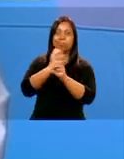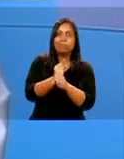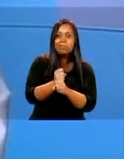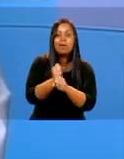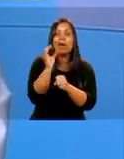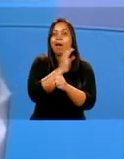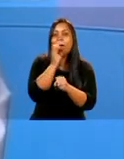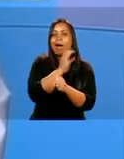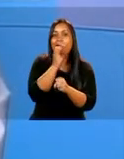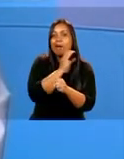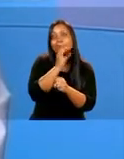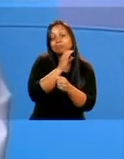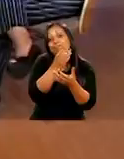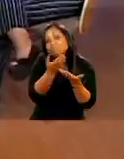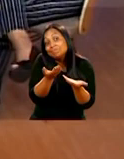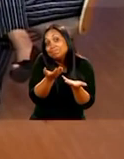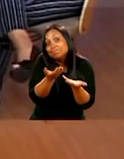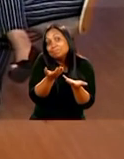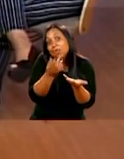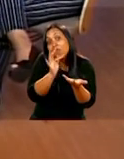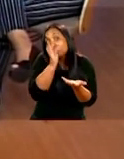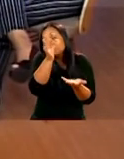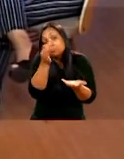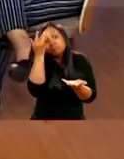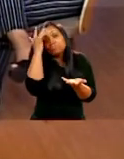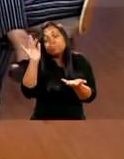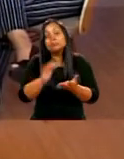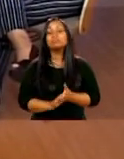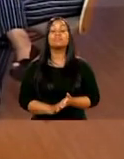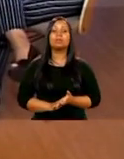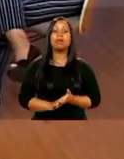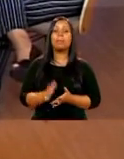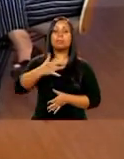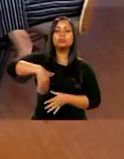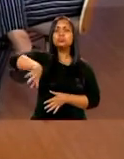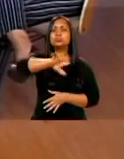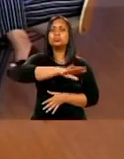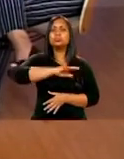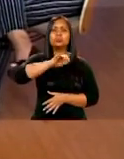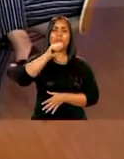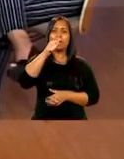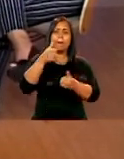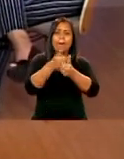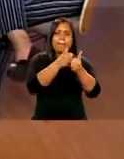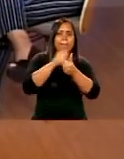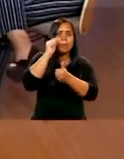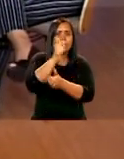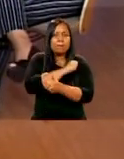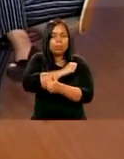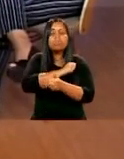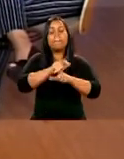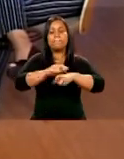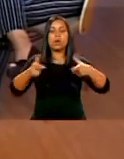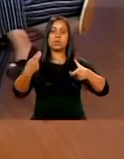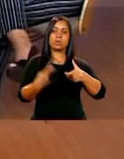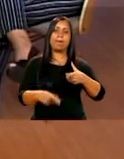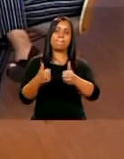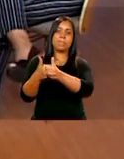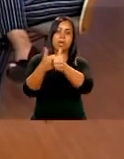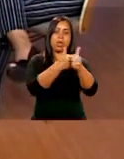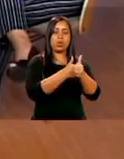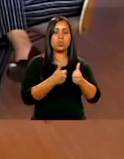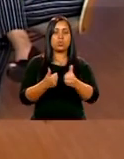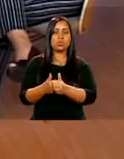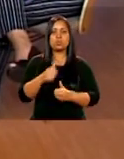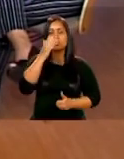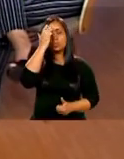aí. Só Deus... Um dia, né? A gente e esses precisa. pacientes são só daqui da região, Éder? A maioria da região. A maioria da região.